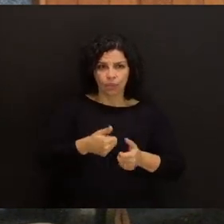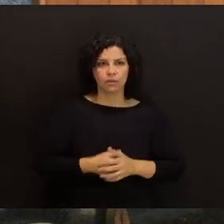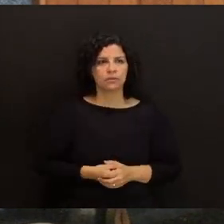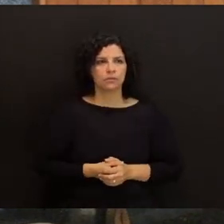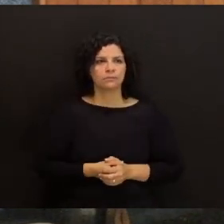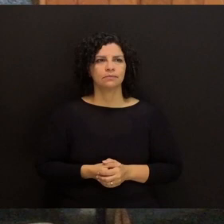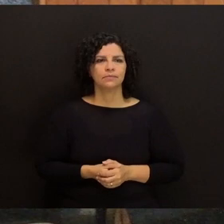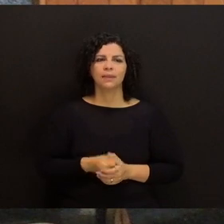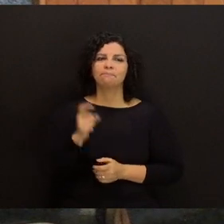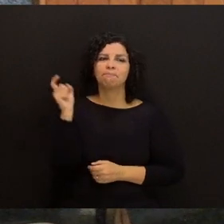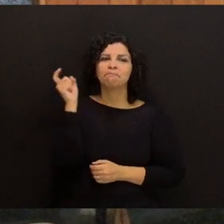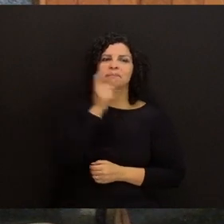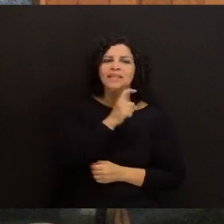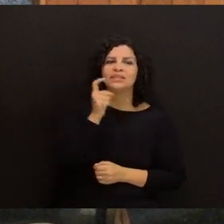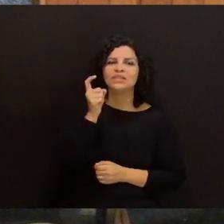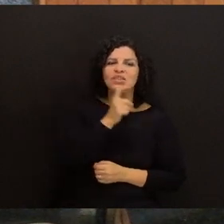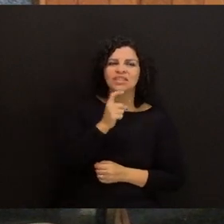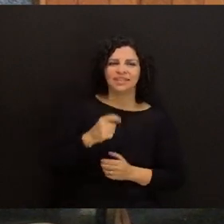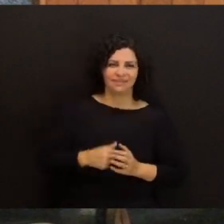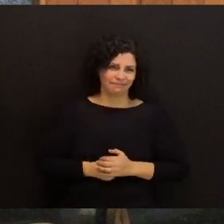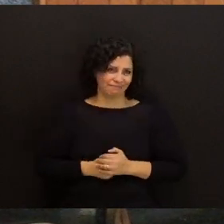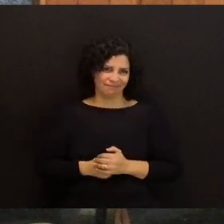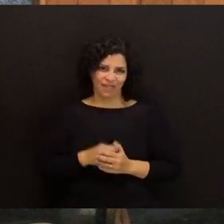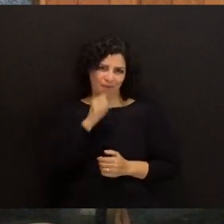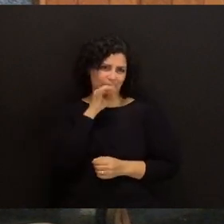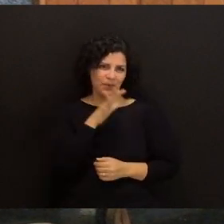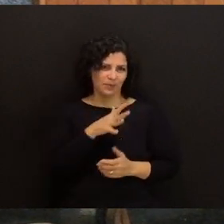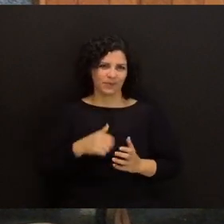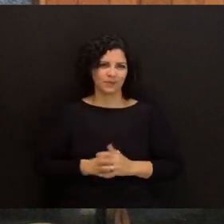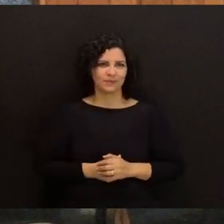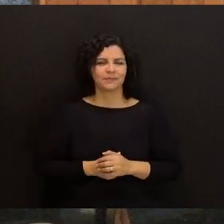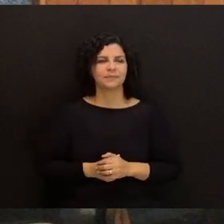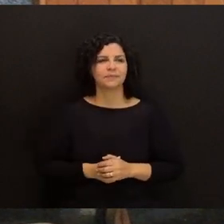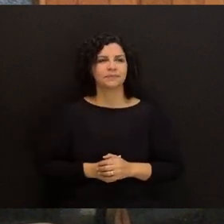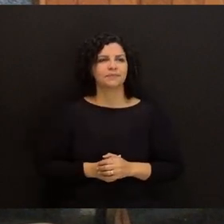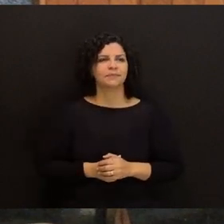mentira em cima de mentira é um absurdo isso aqui